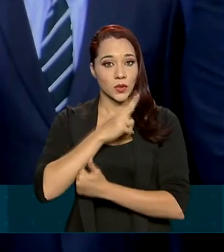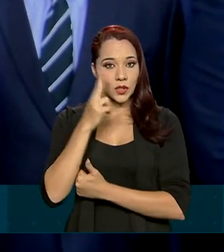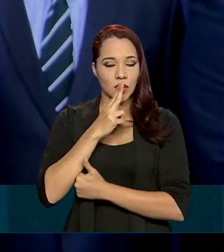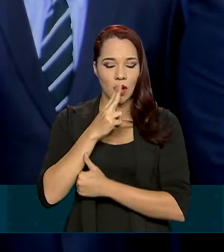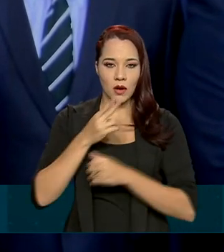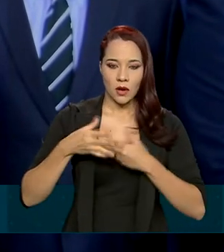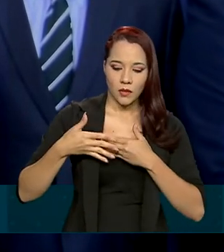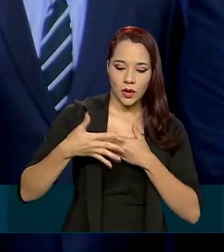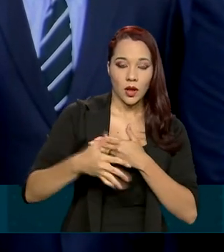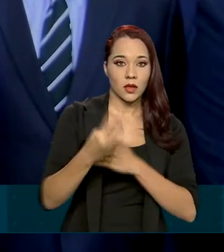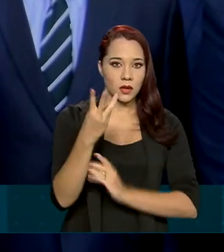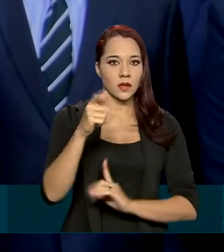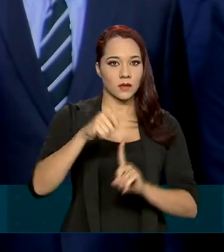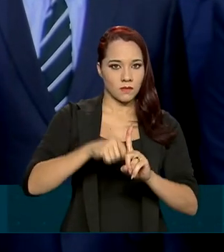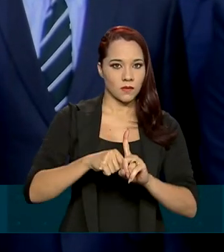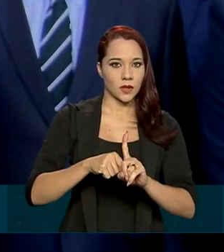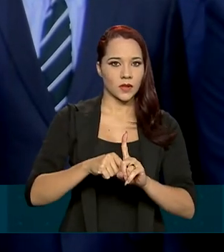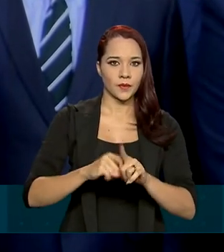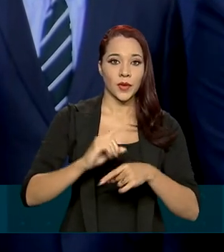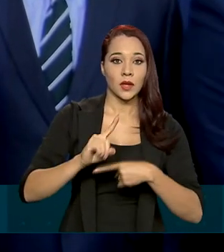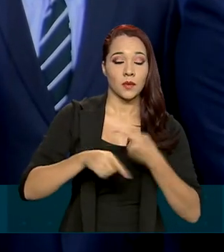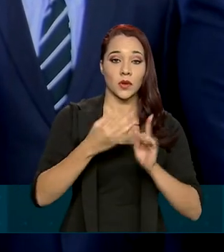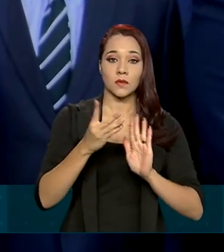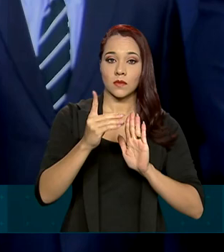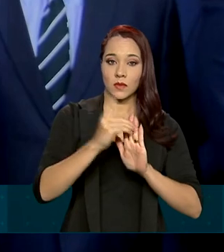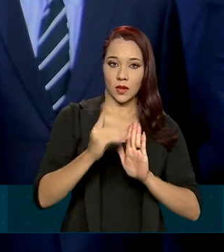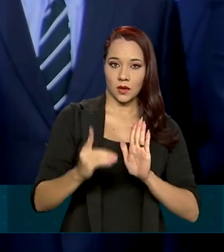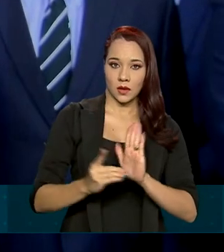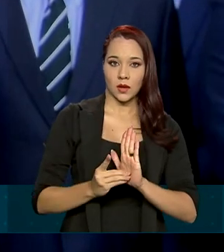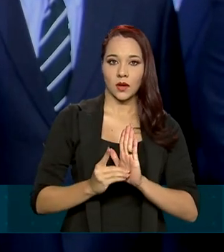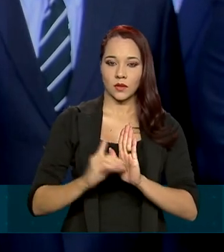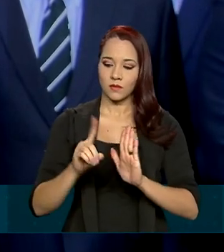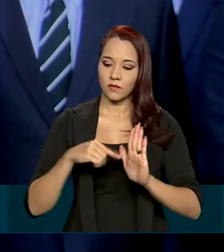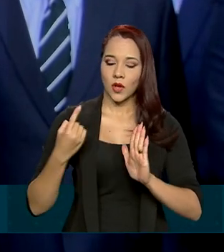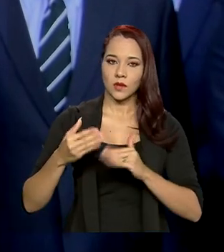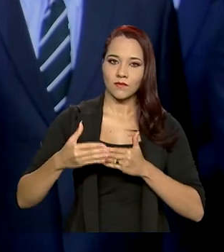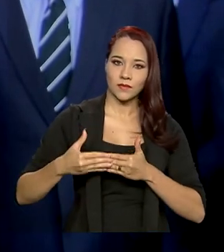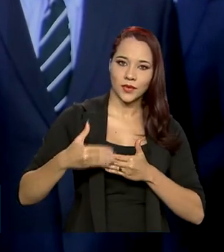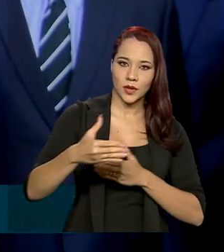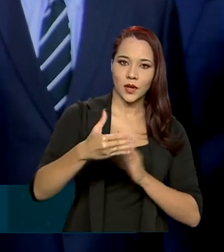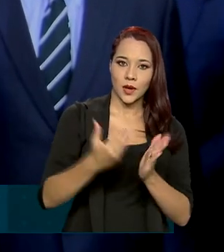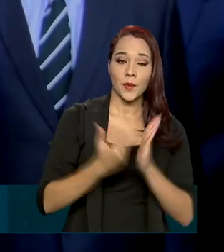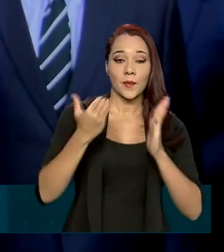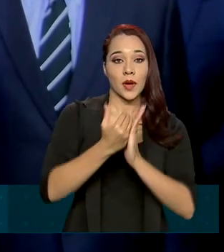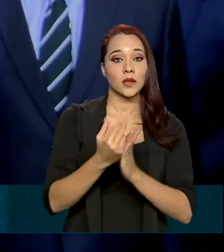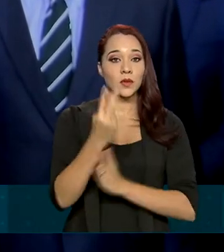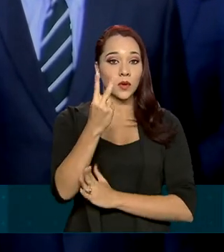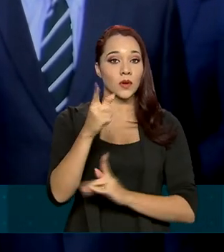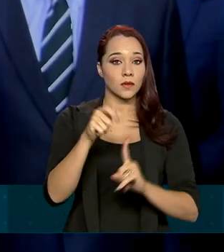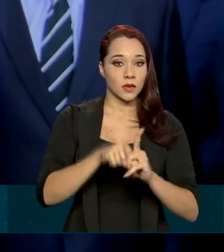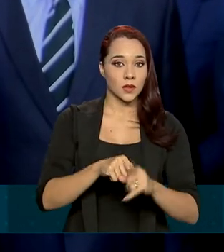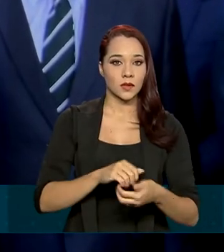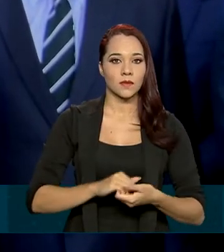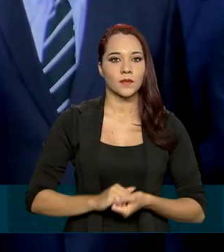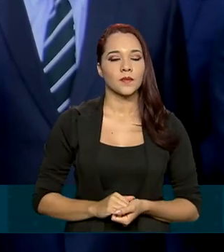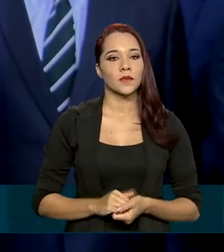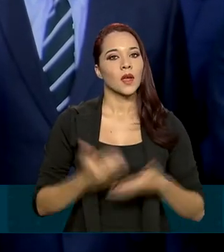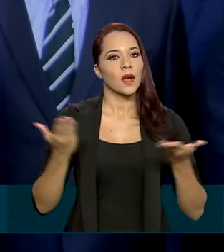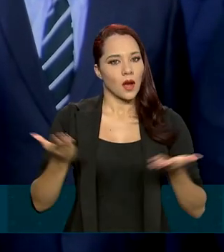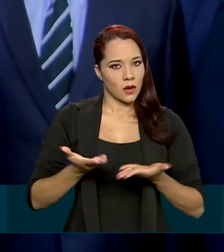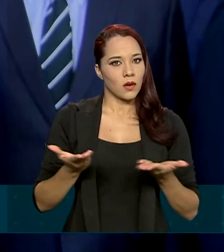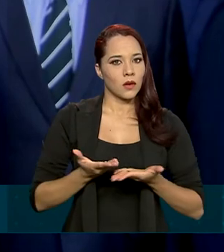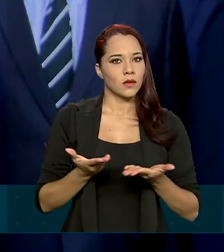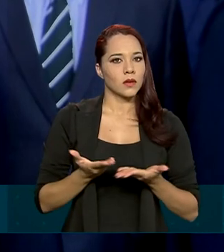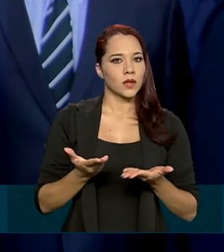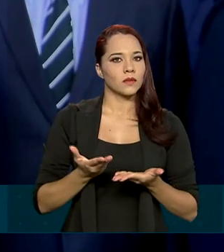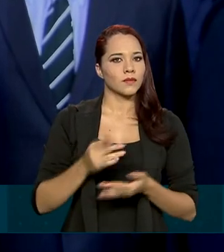por 3 meses, daí por decreto nós o prorrogamos por mais 2 meses e agora